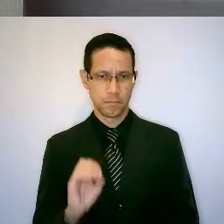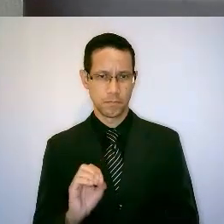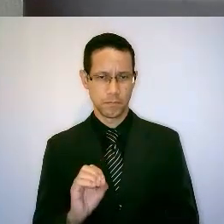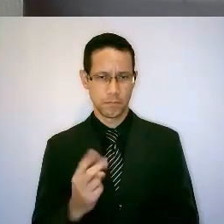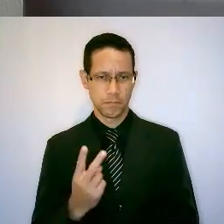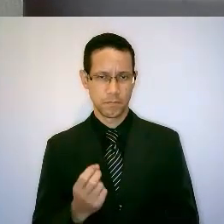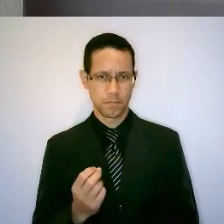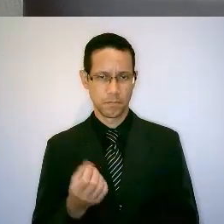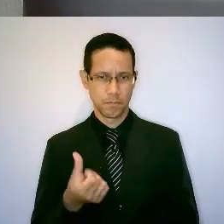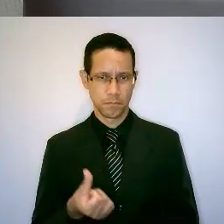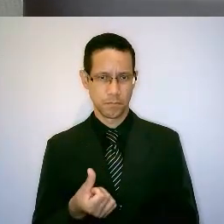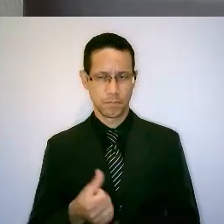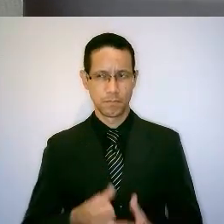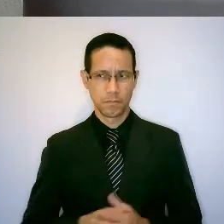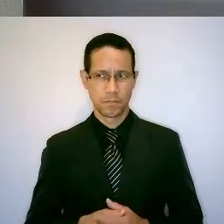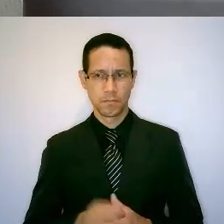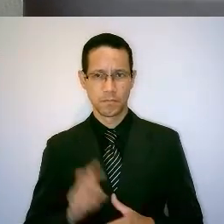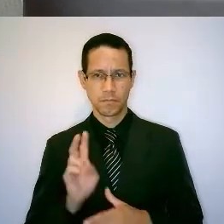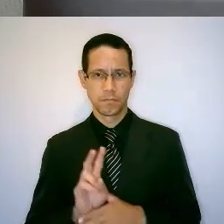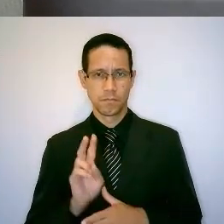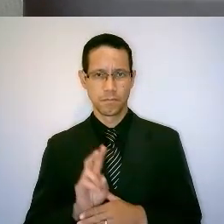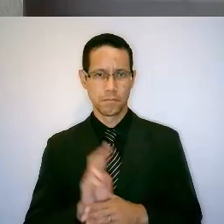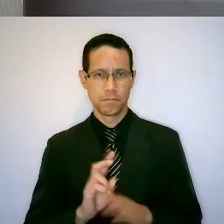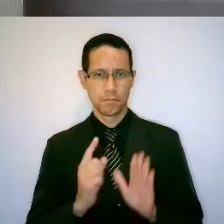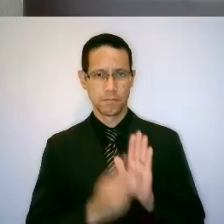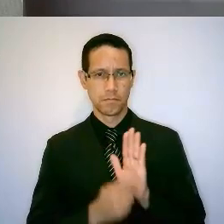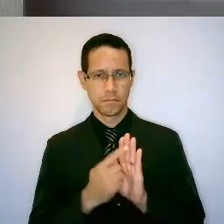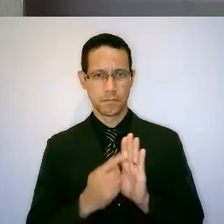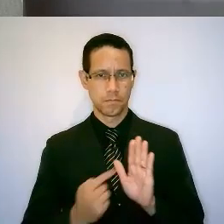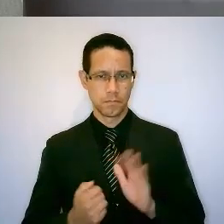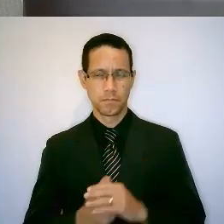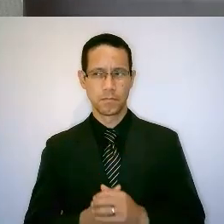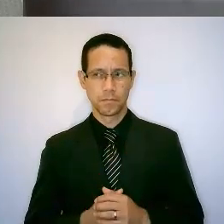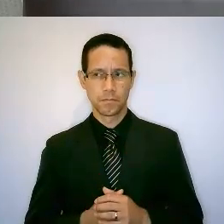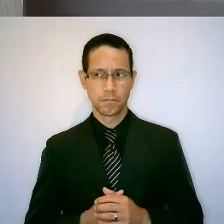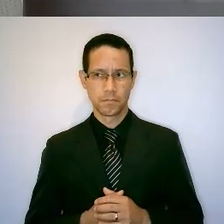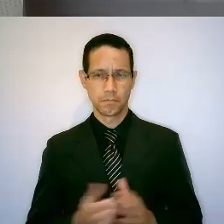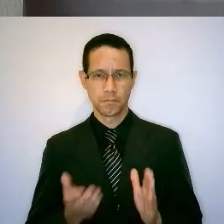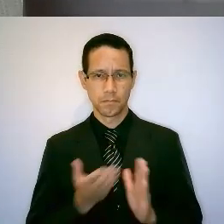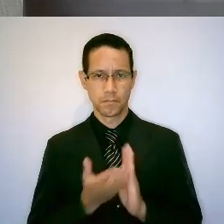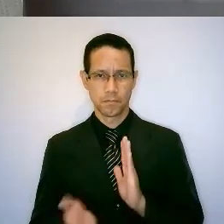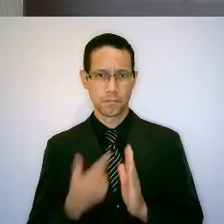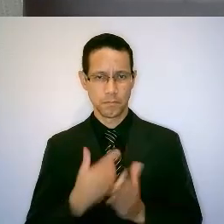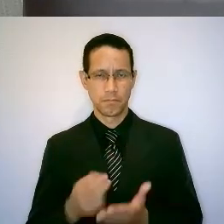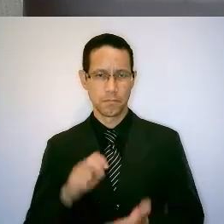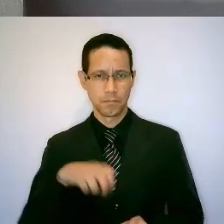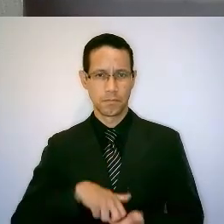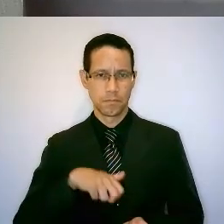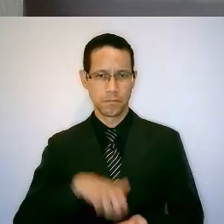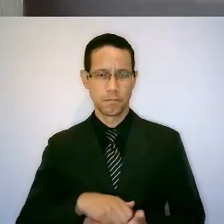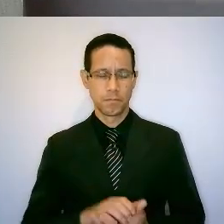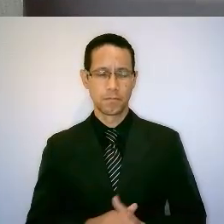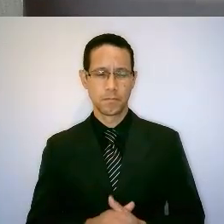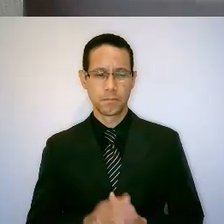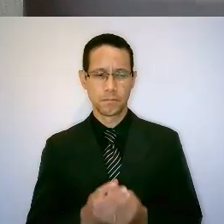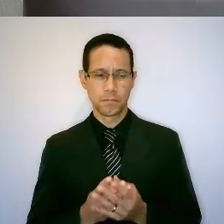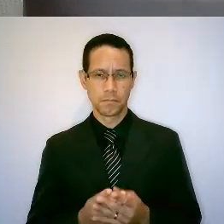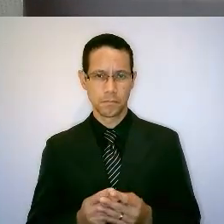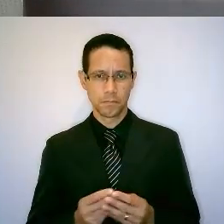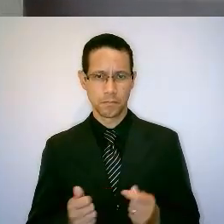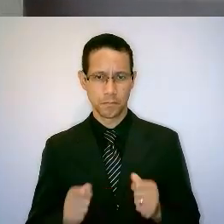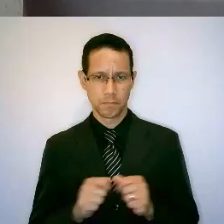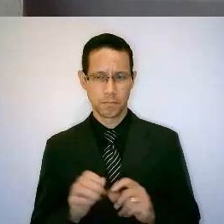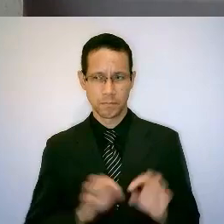medidas cautelares que foram revogadas desvirtuando a ação penal esvaziamento do feito recurso